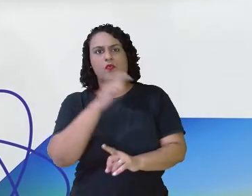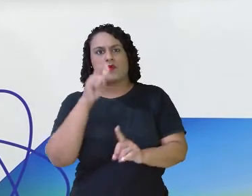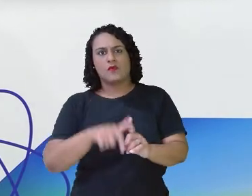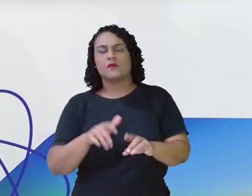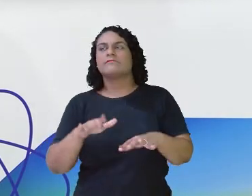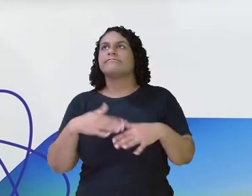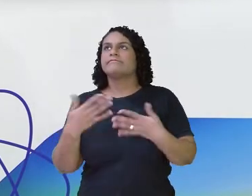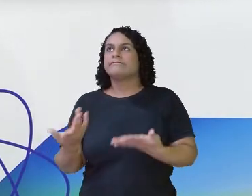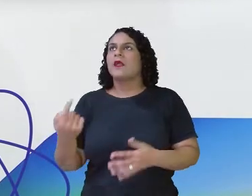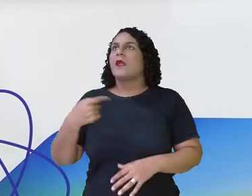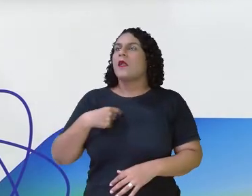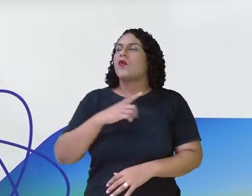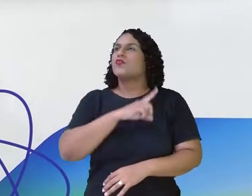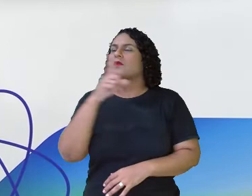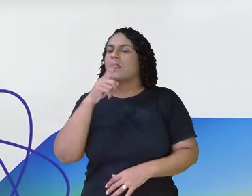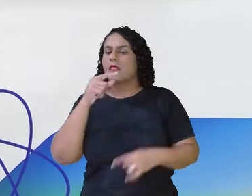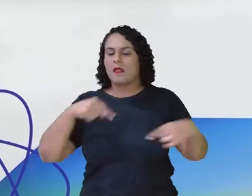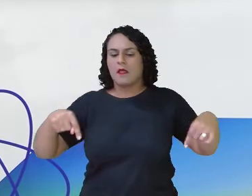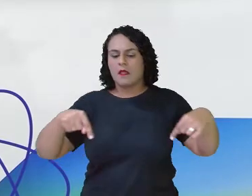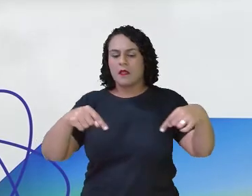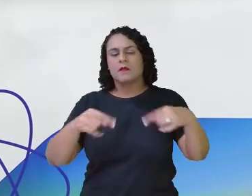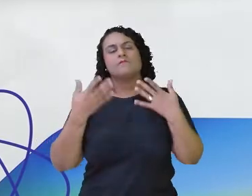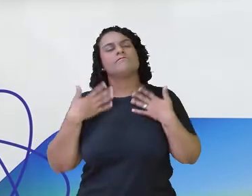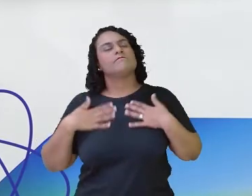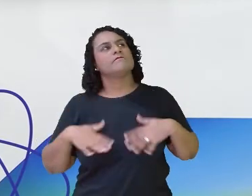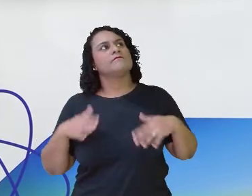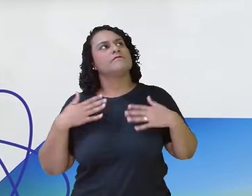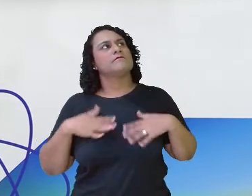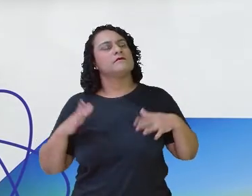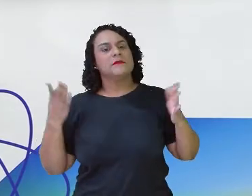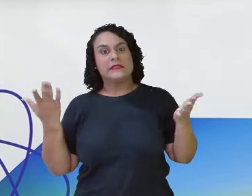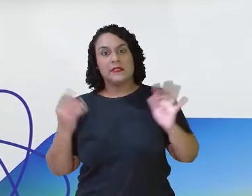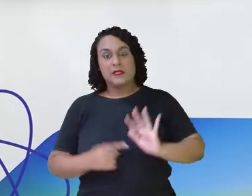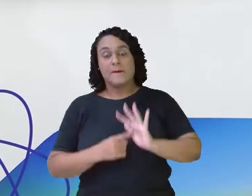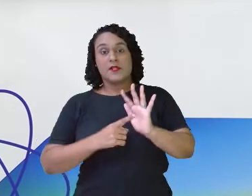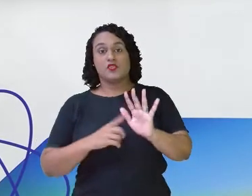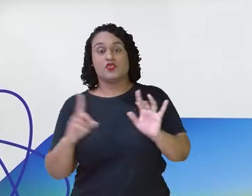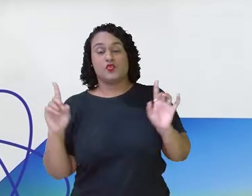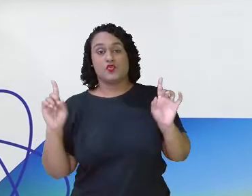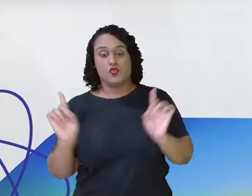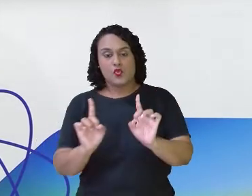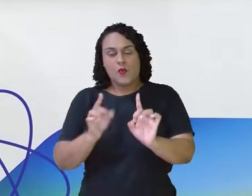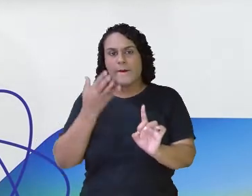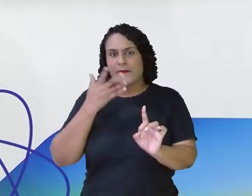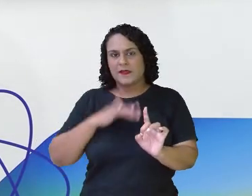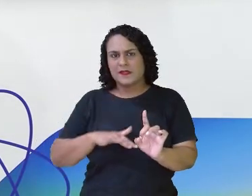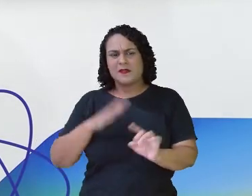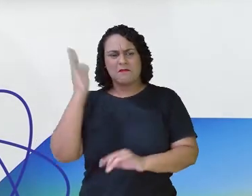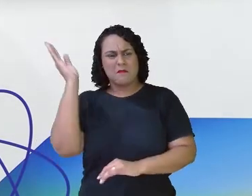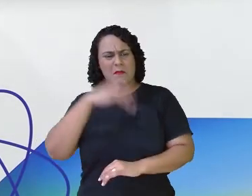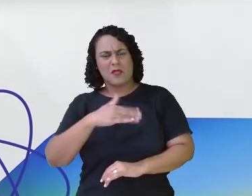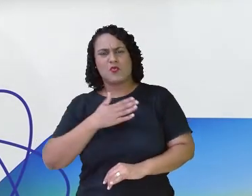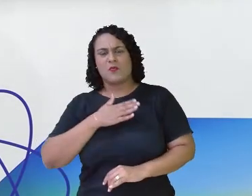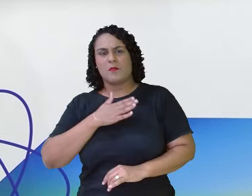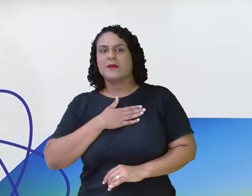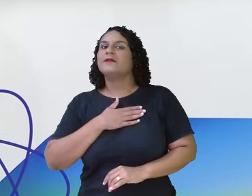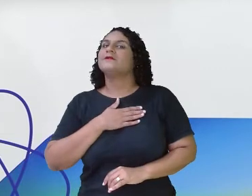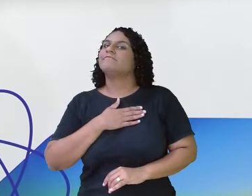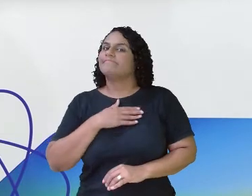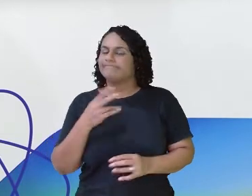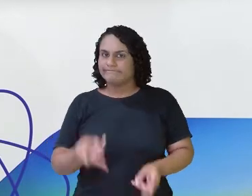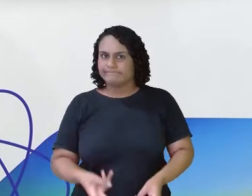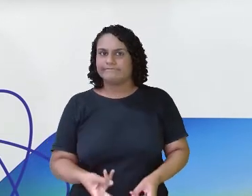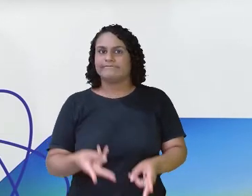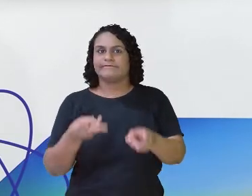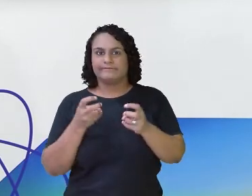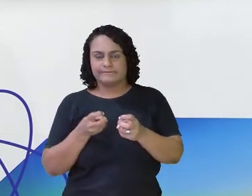Um dia estava na lagoa tranquilo e apareceram 2 meninos e quiseram fazer maldade comigo. Então, a gente ia